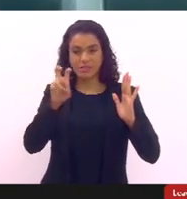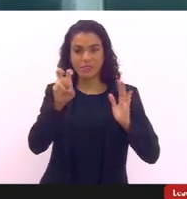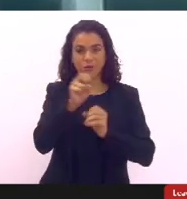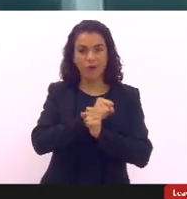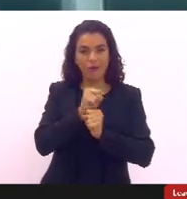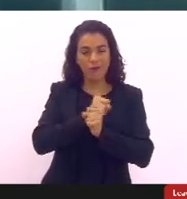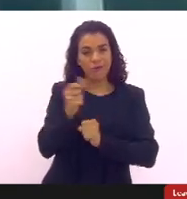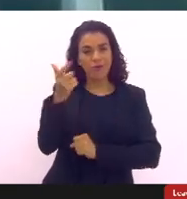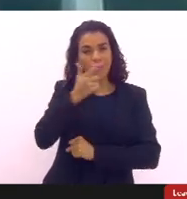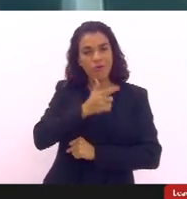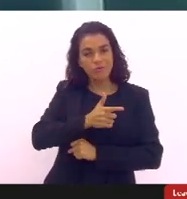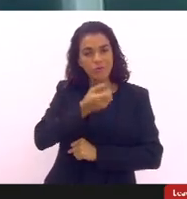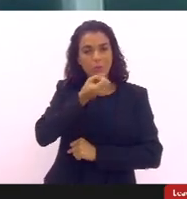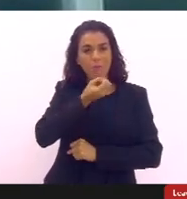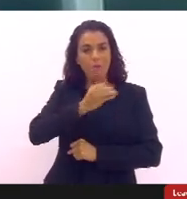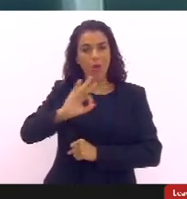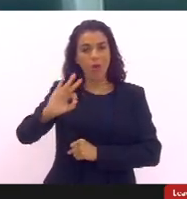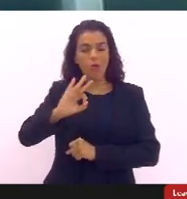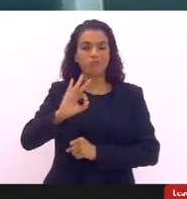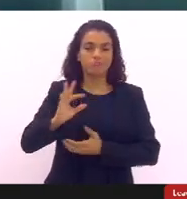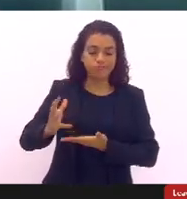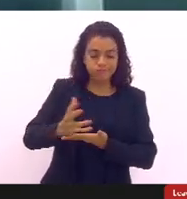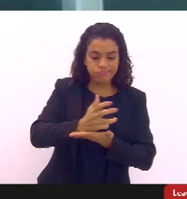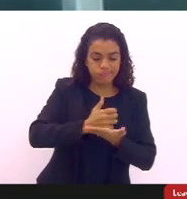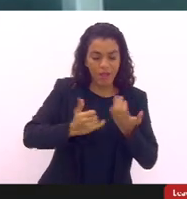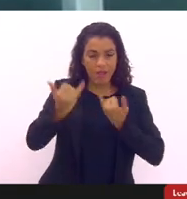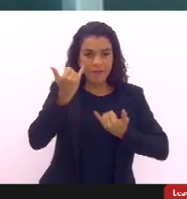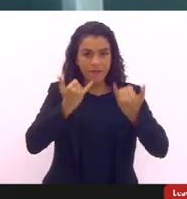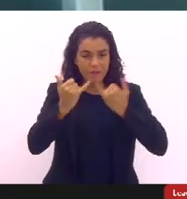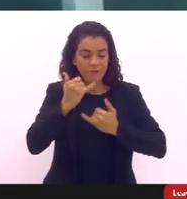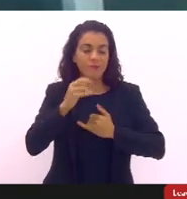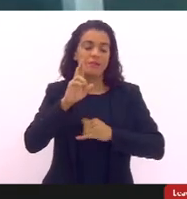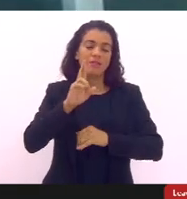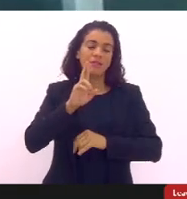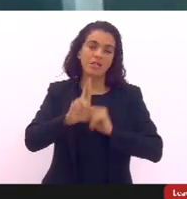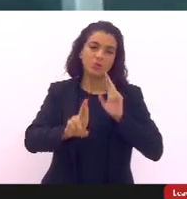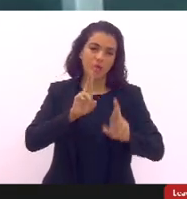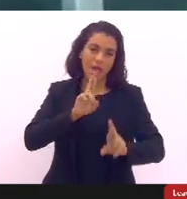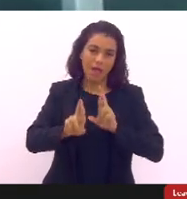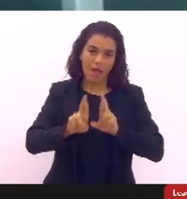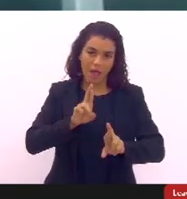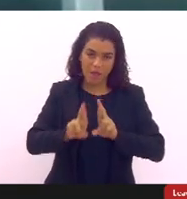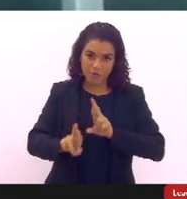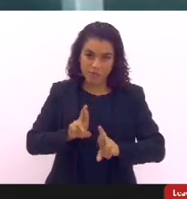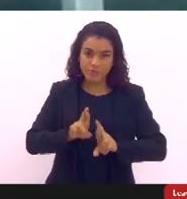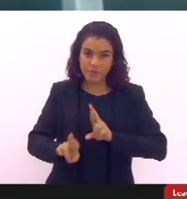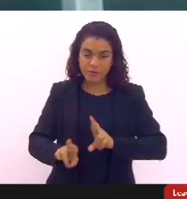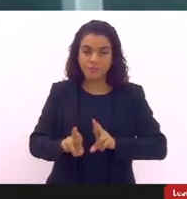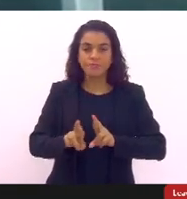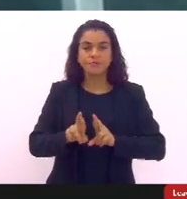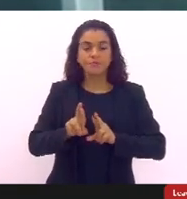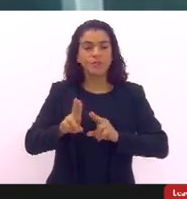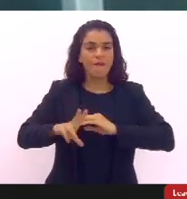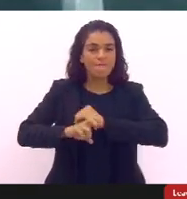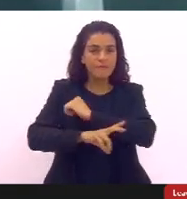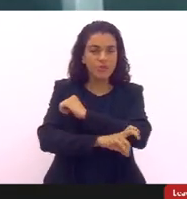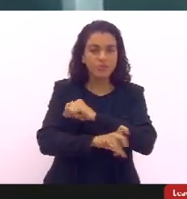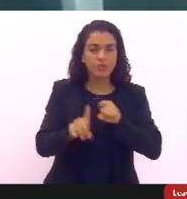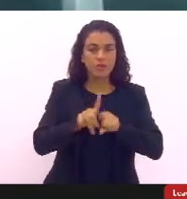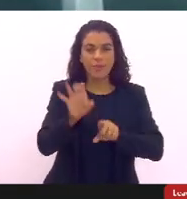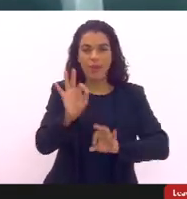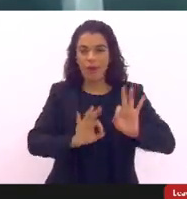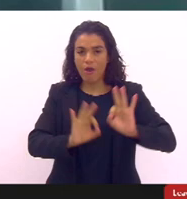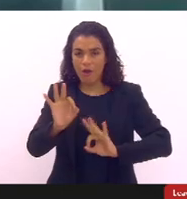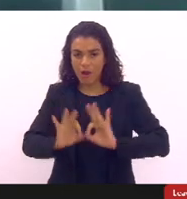resultados numéricos também, né? Não só de resultados de infraestrutura, de organização,